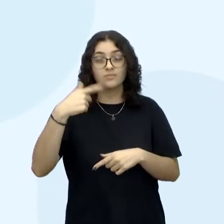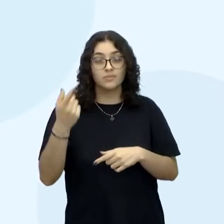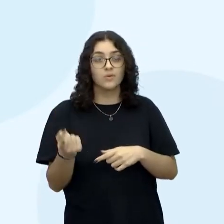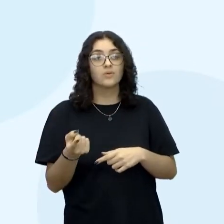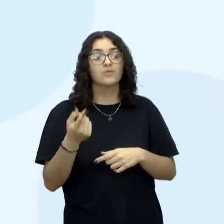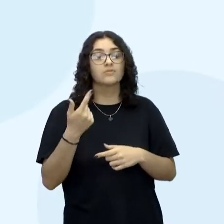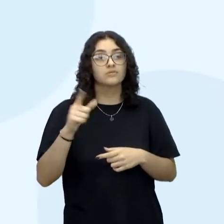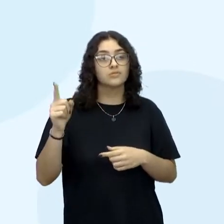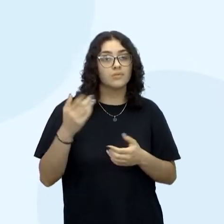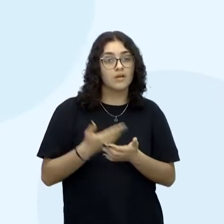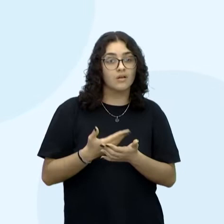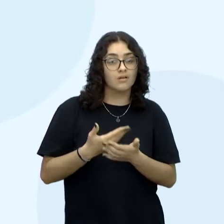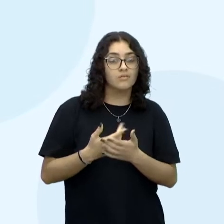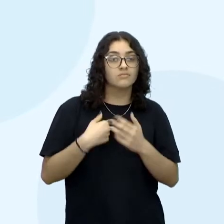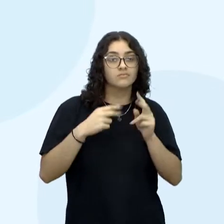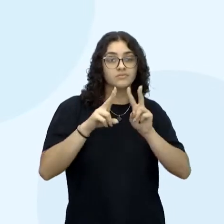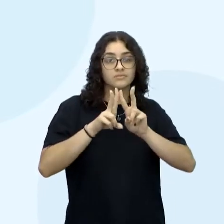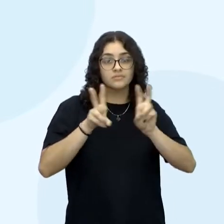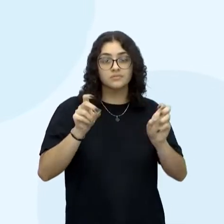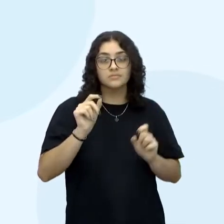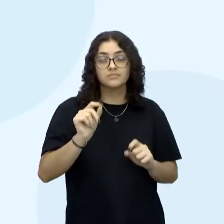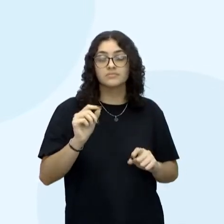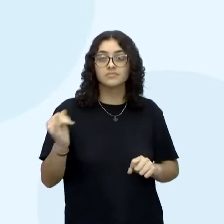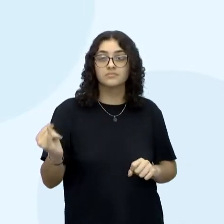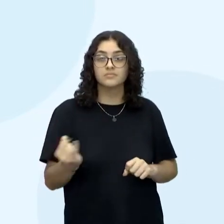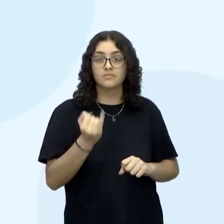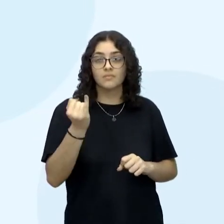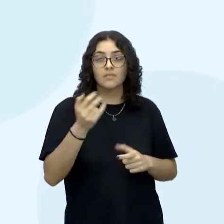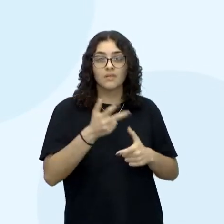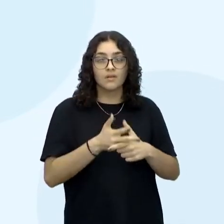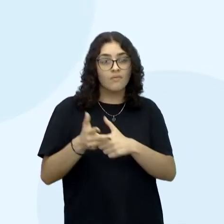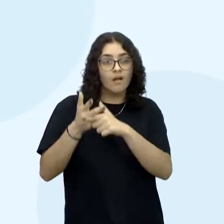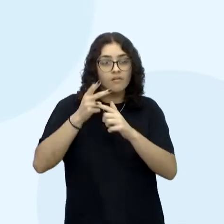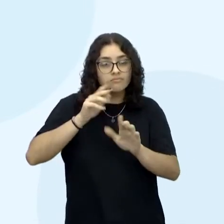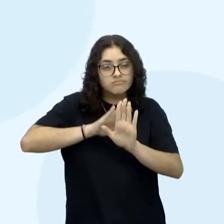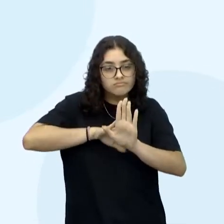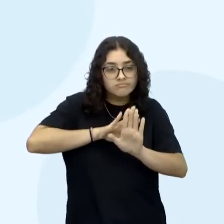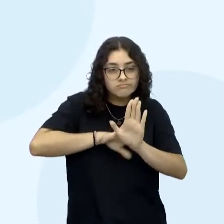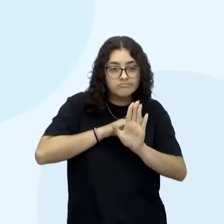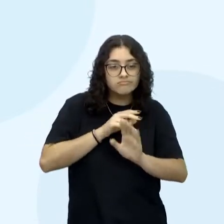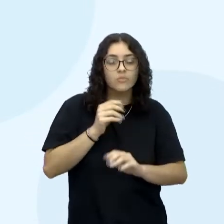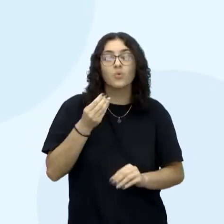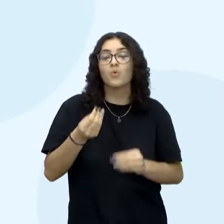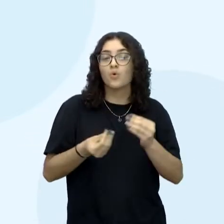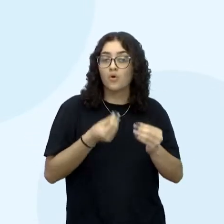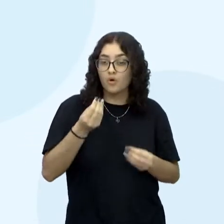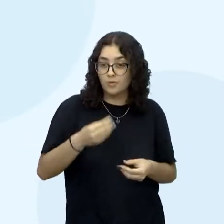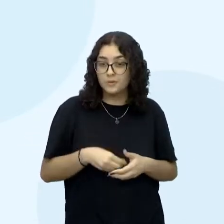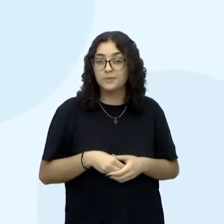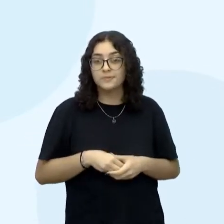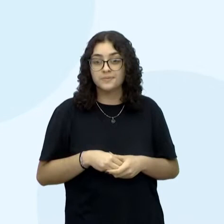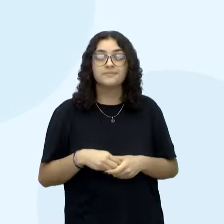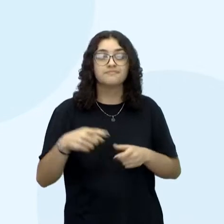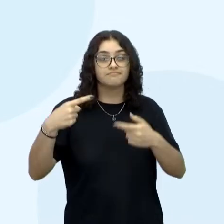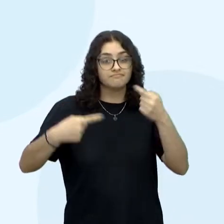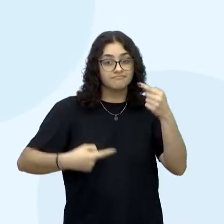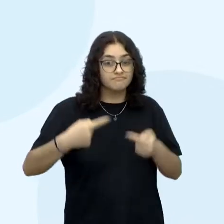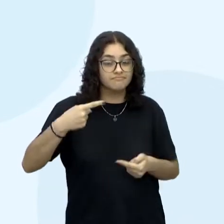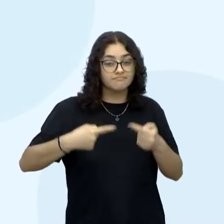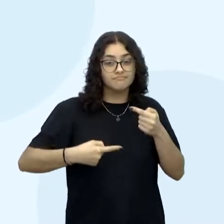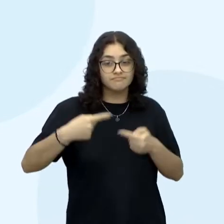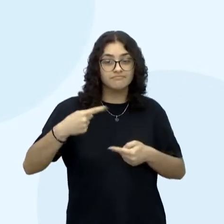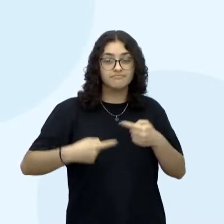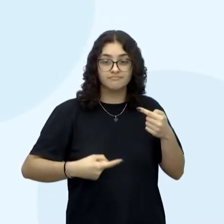última aula eu abordei sobre a importância de se gravar os bastidores, o making of, tá? E a gente discutiu bastante sobre